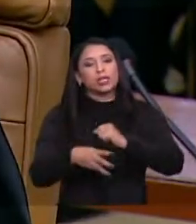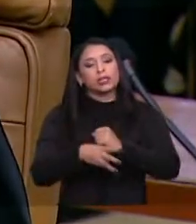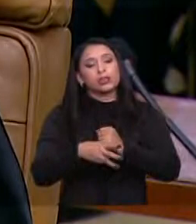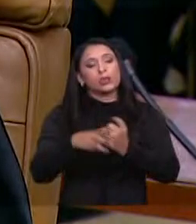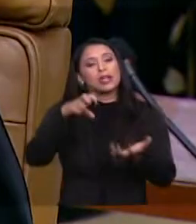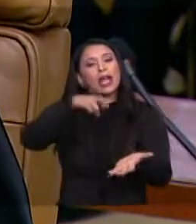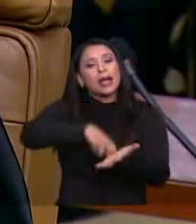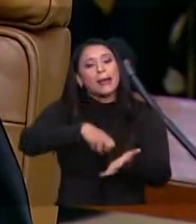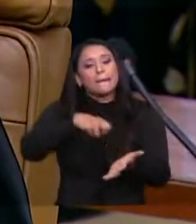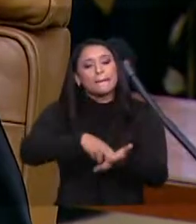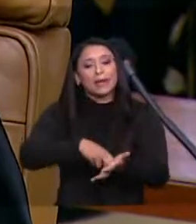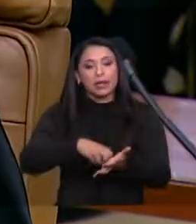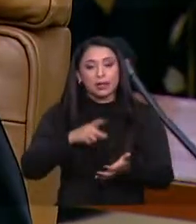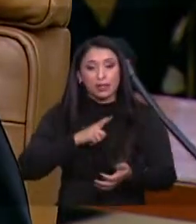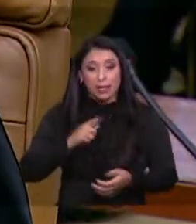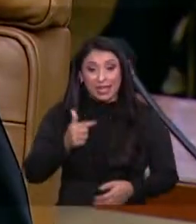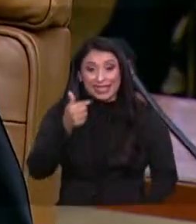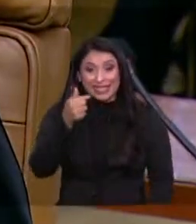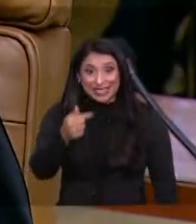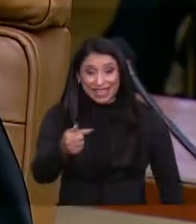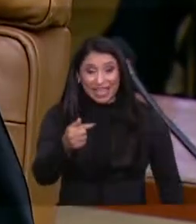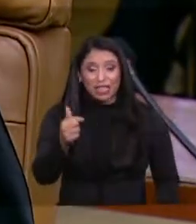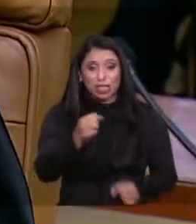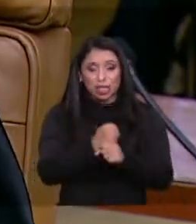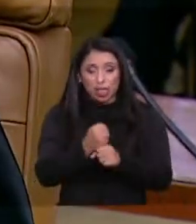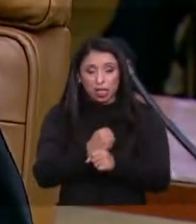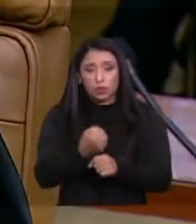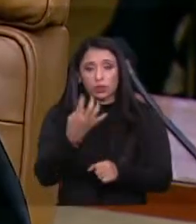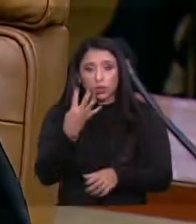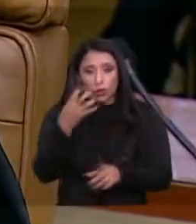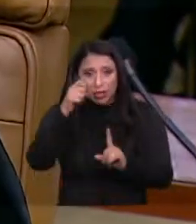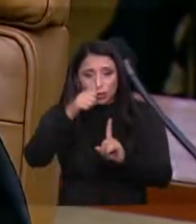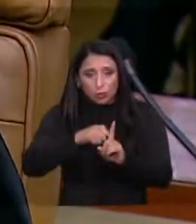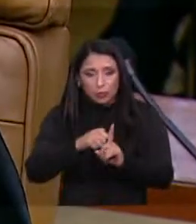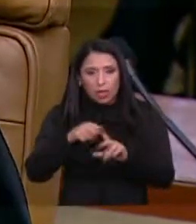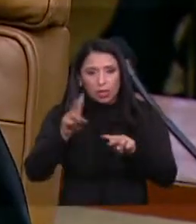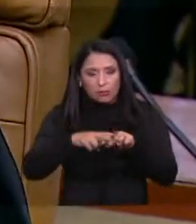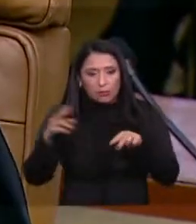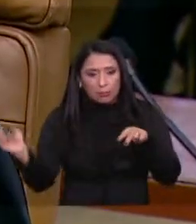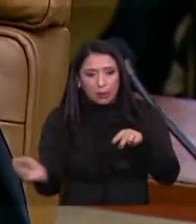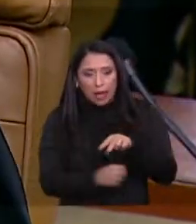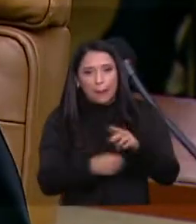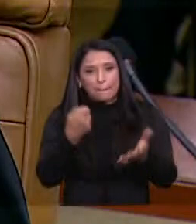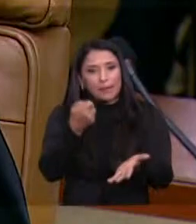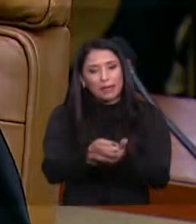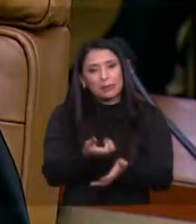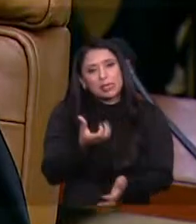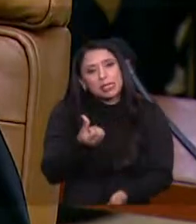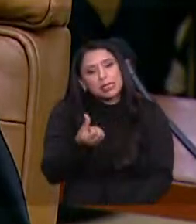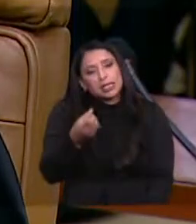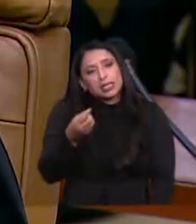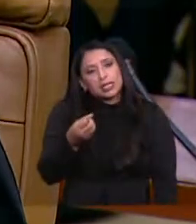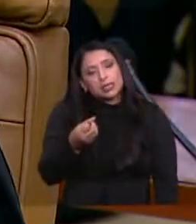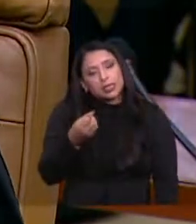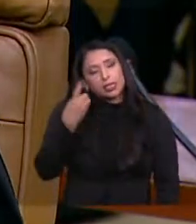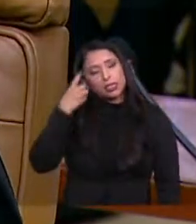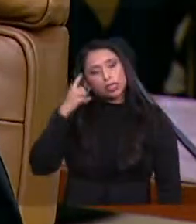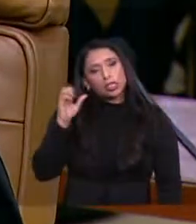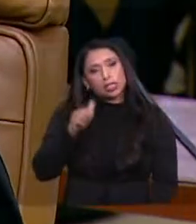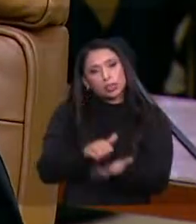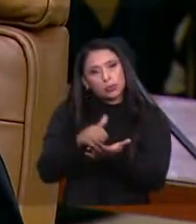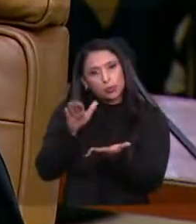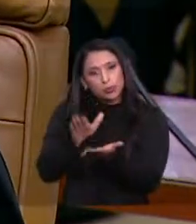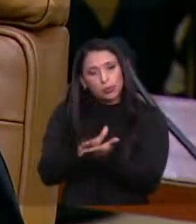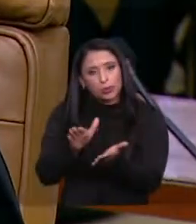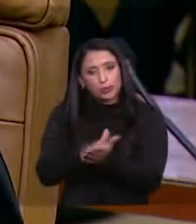tornando a definitiva em sete anos e quatro meses de exclusão e pagamento de 60 dias multas e